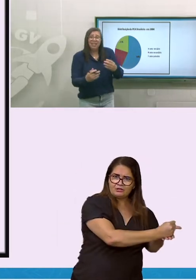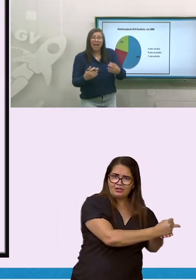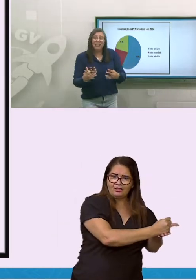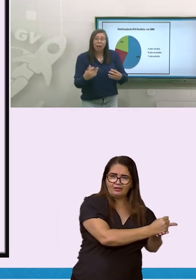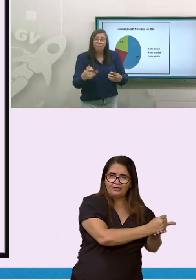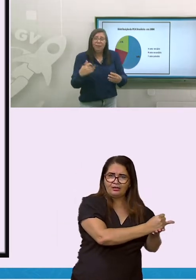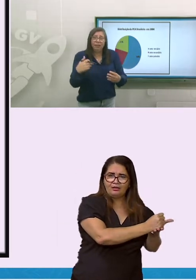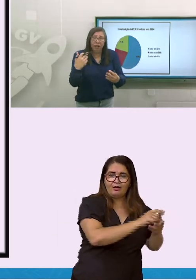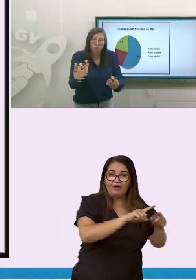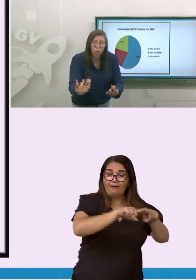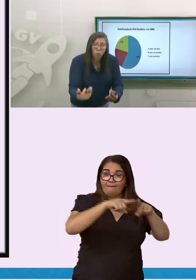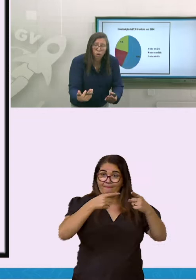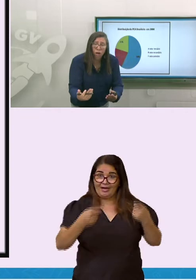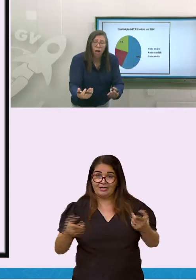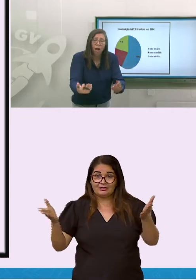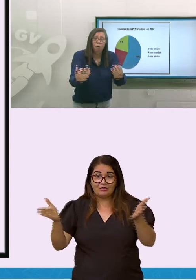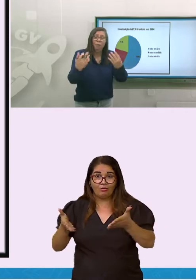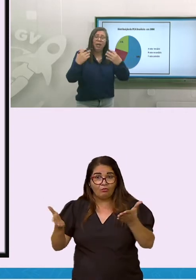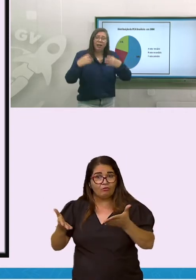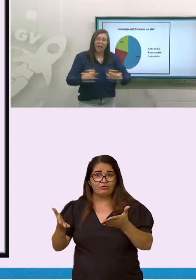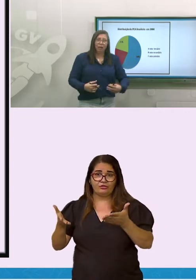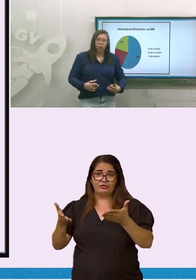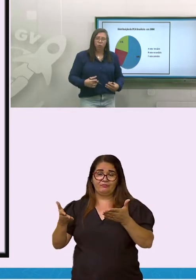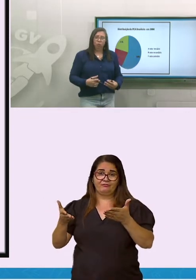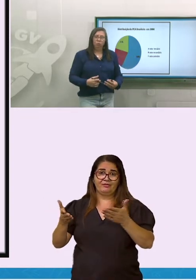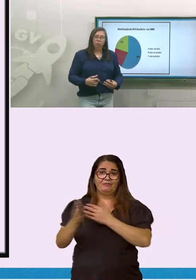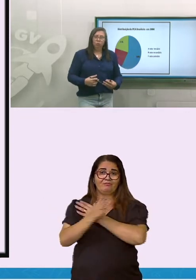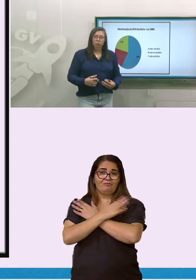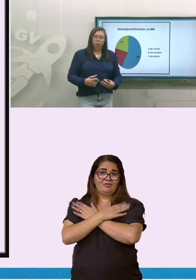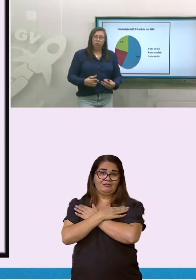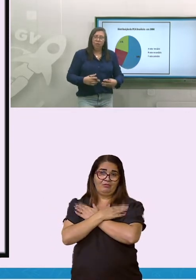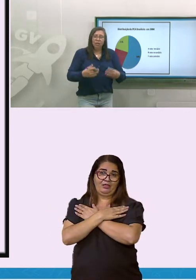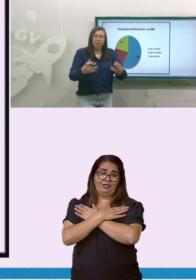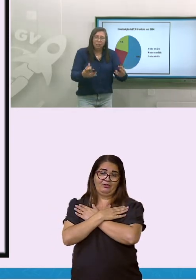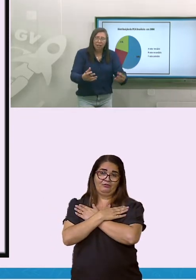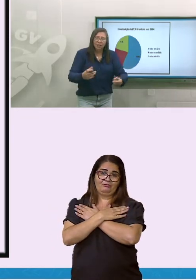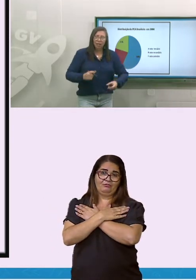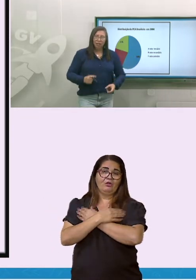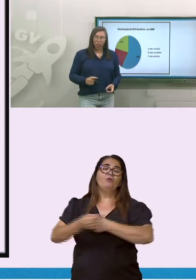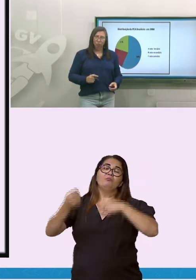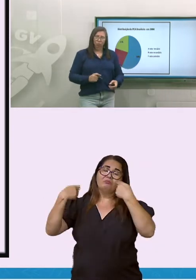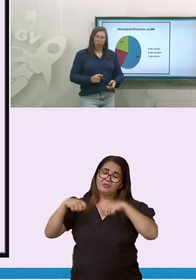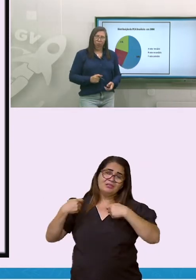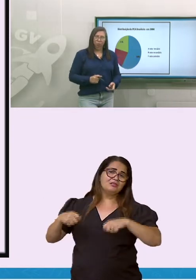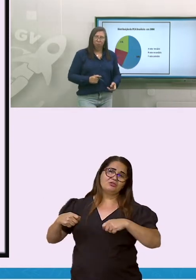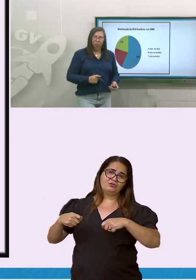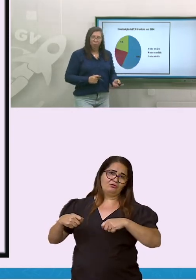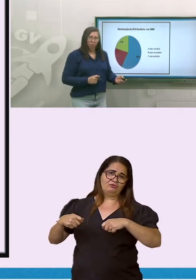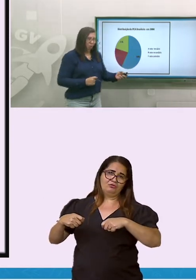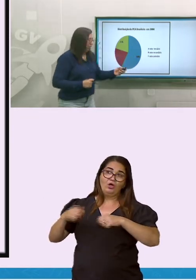humano se adaptando ao mercado em que ele está inserido.